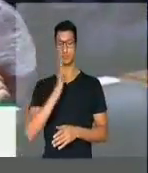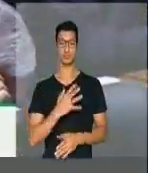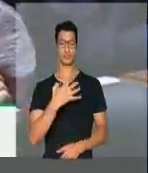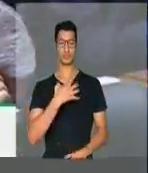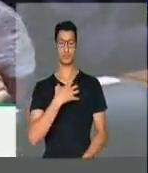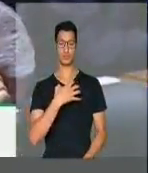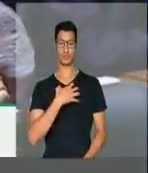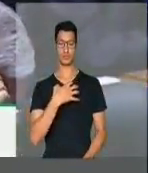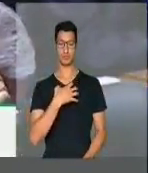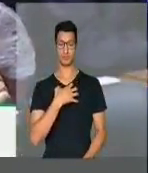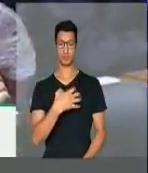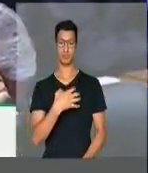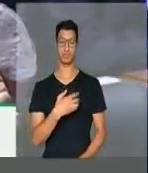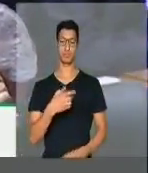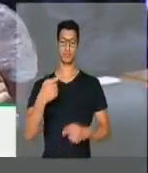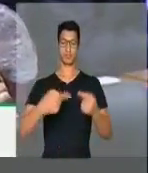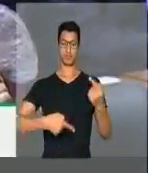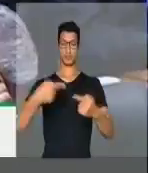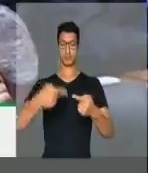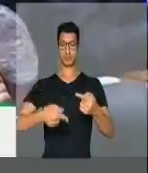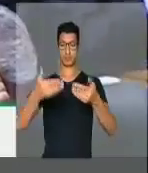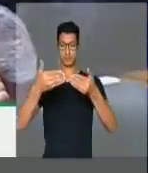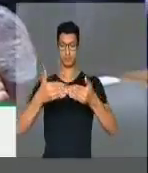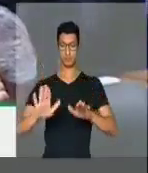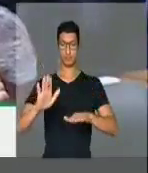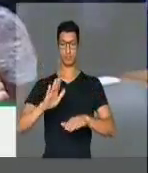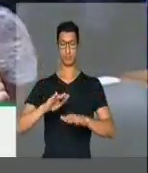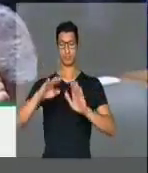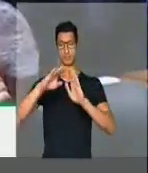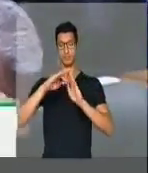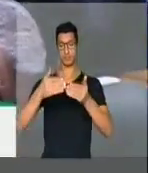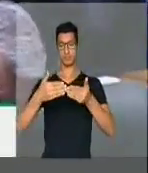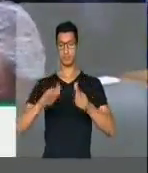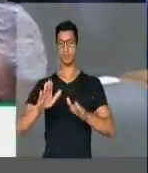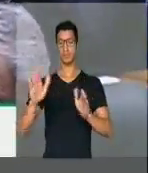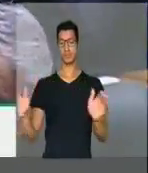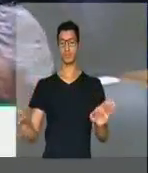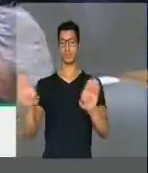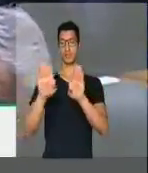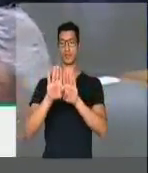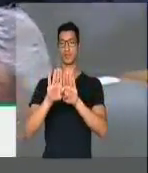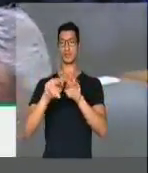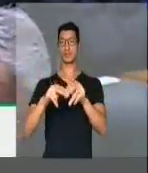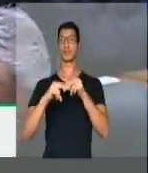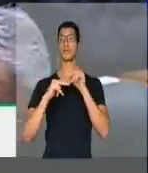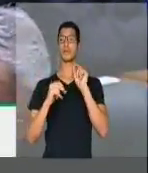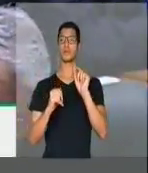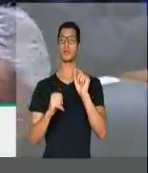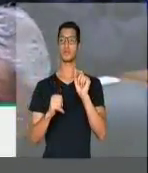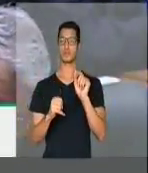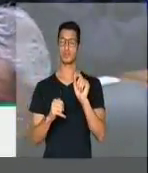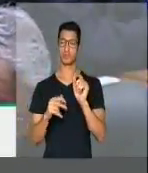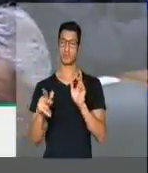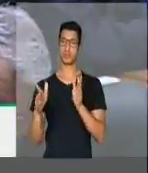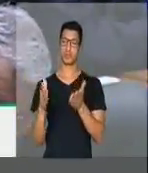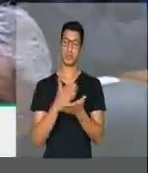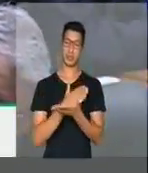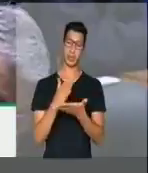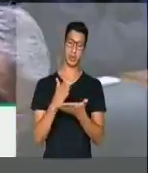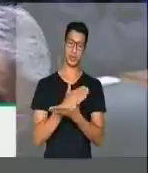na Bahia, para discutir a reabertura de mais uma agência que foi fechada em função de